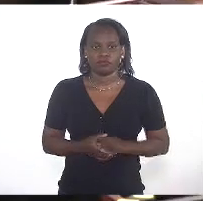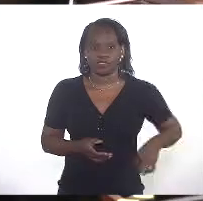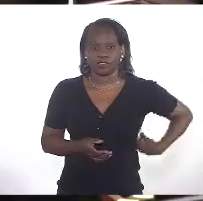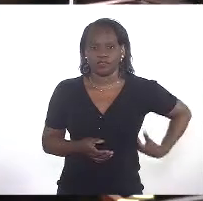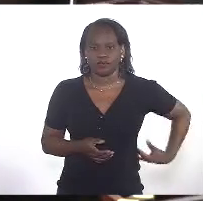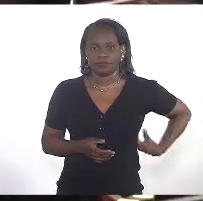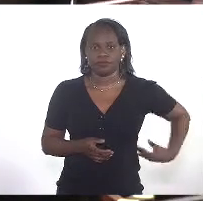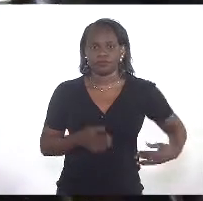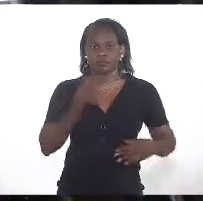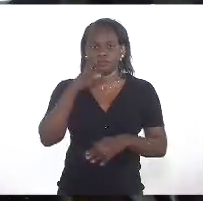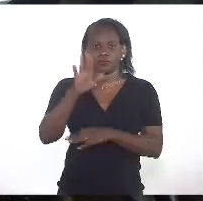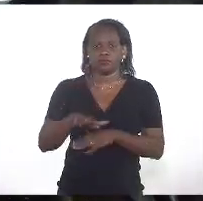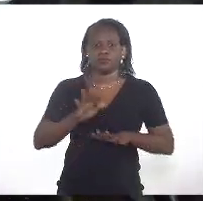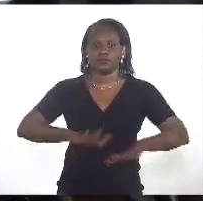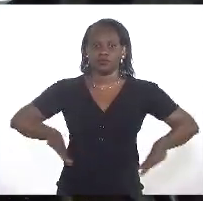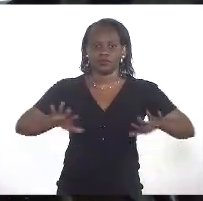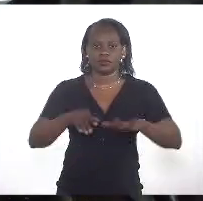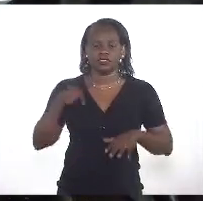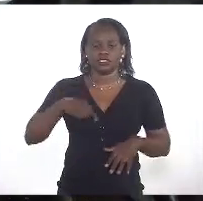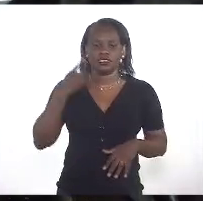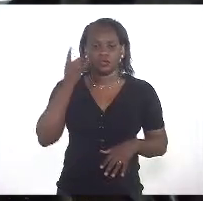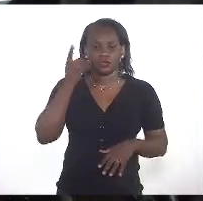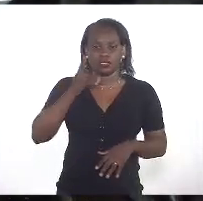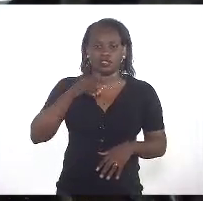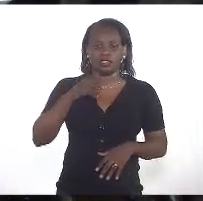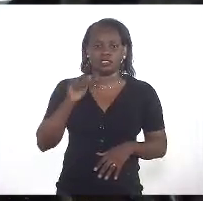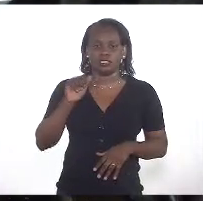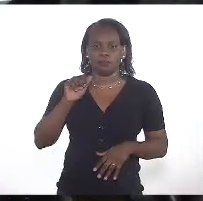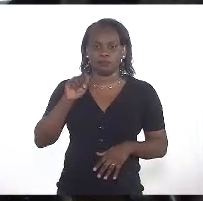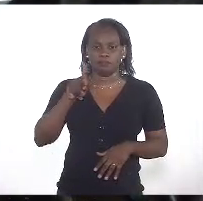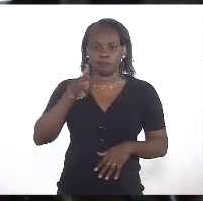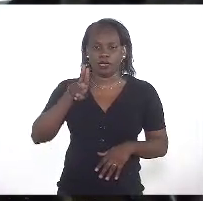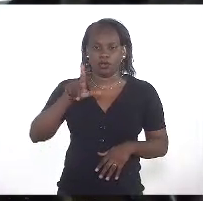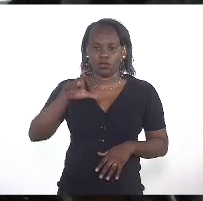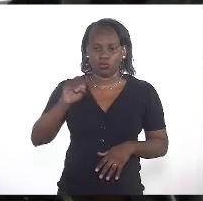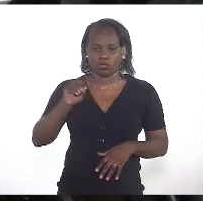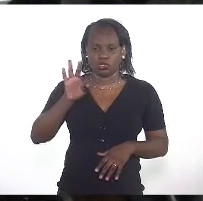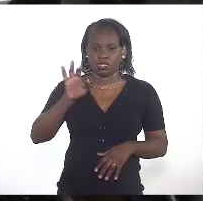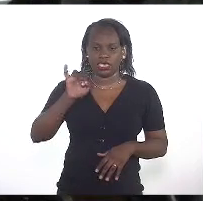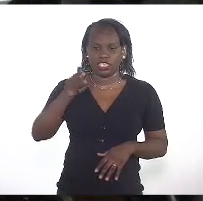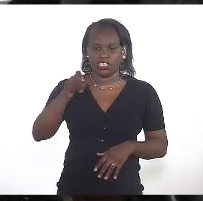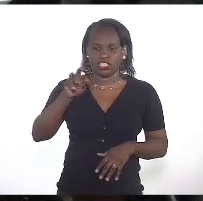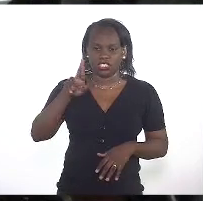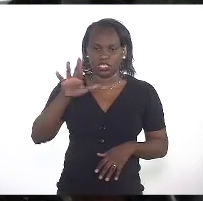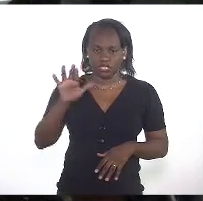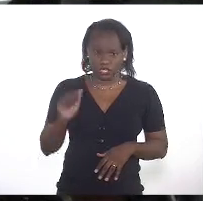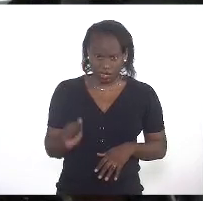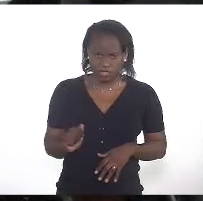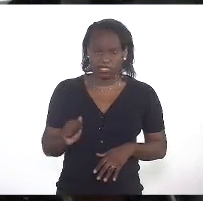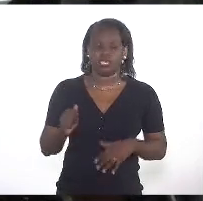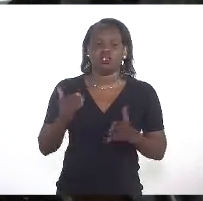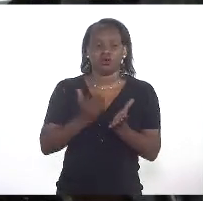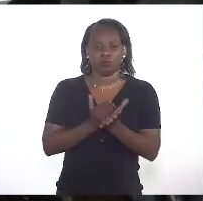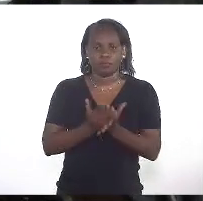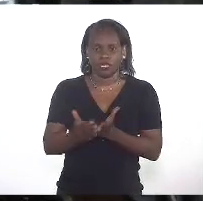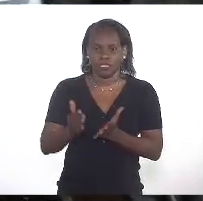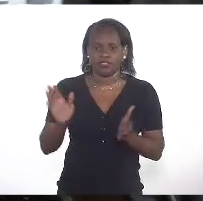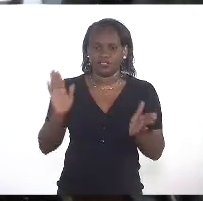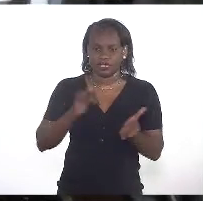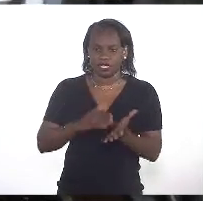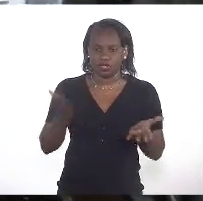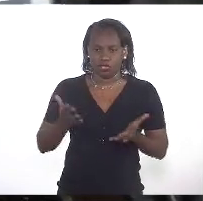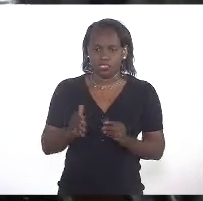Boa tarde, senhores. Aqui é o deputado Capitão Paulo Teixeira. Estamos dando início ao expediente